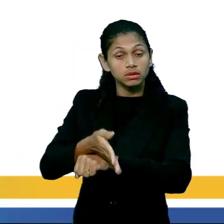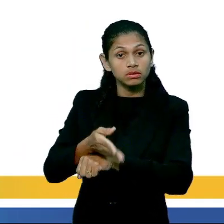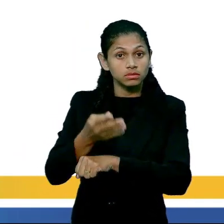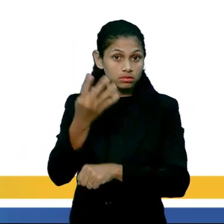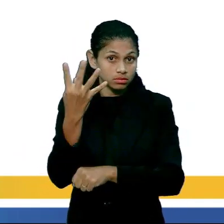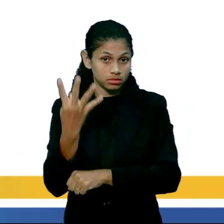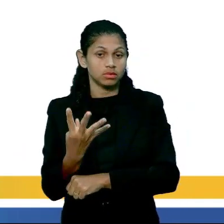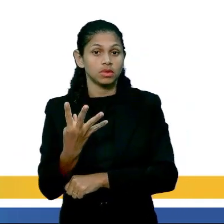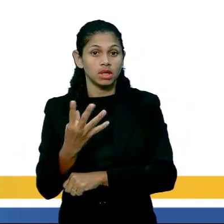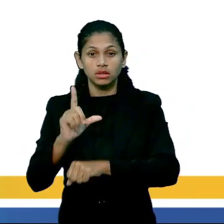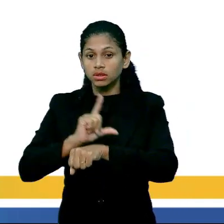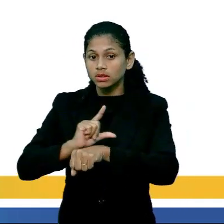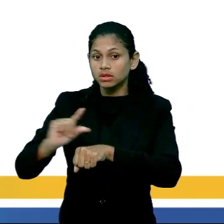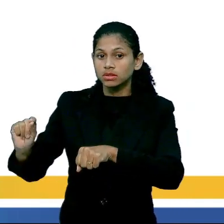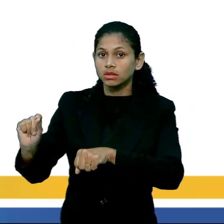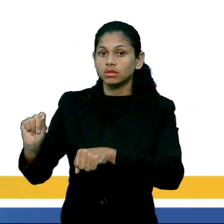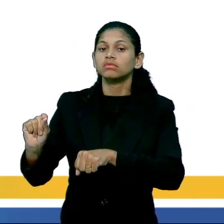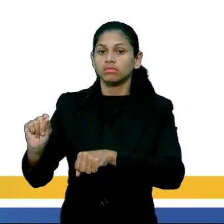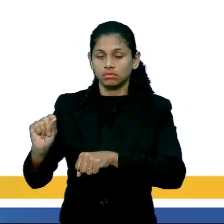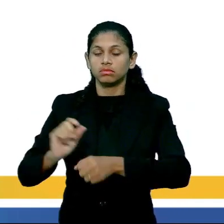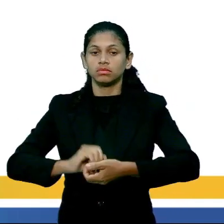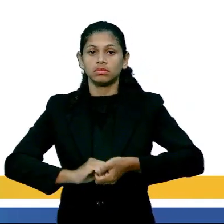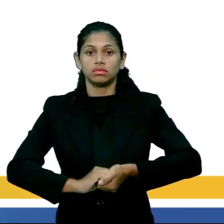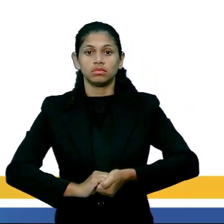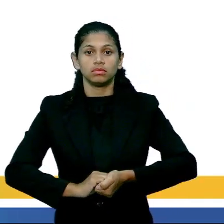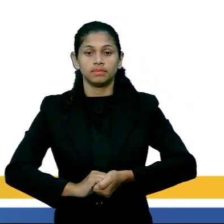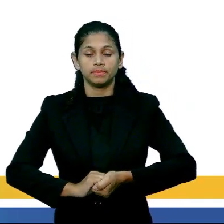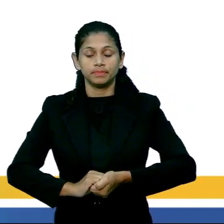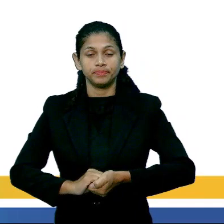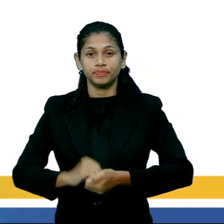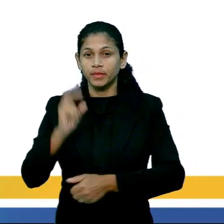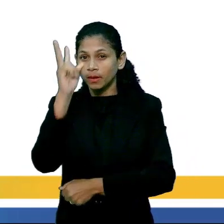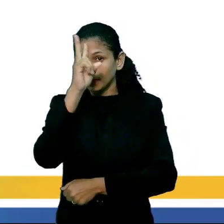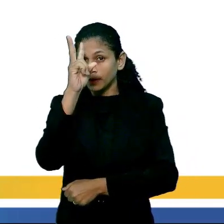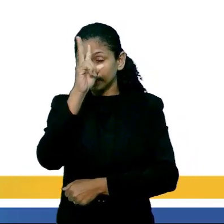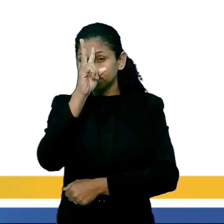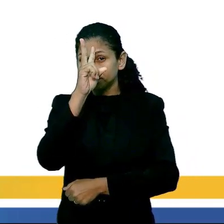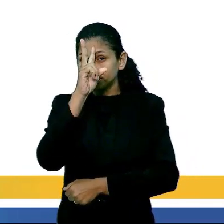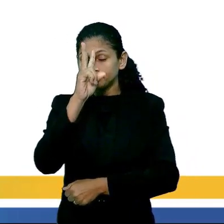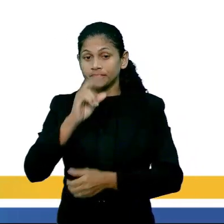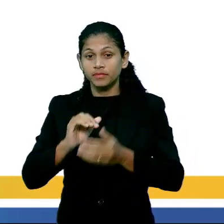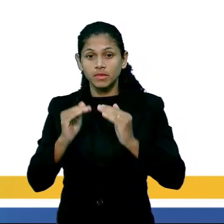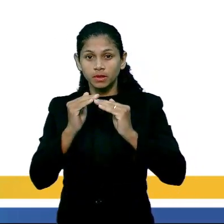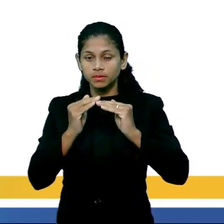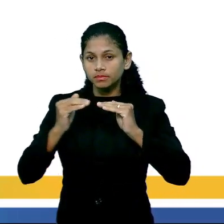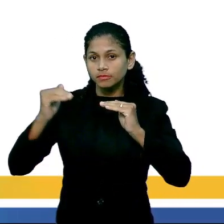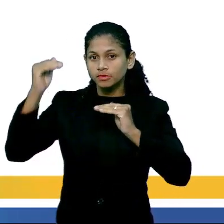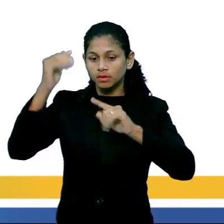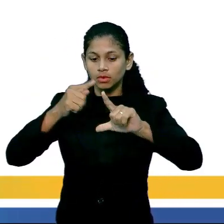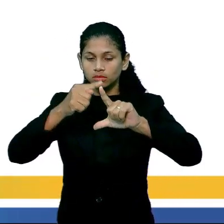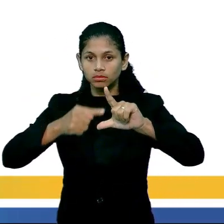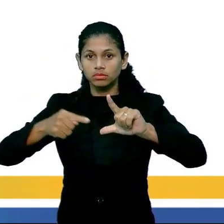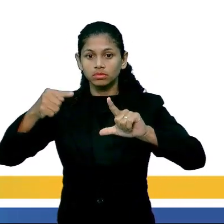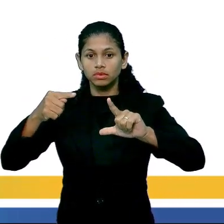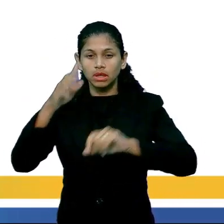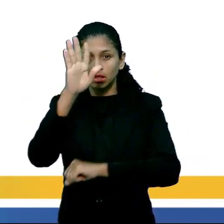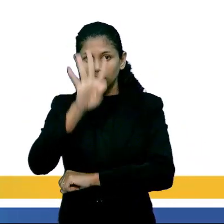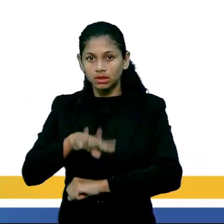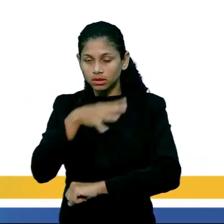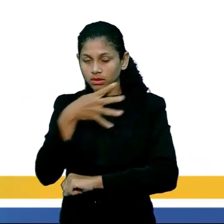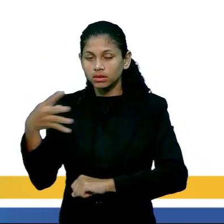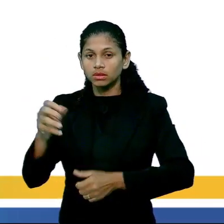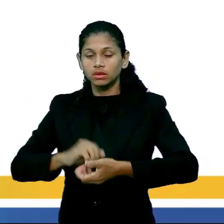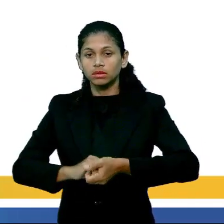elevador e os que sai do elevador Lembrando que acima do gráfico ali tá